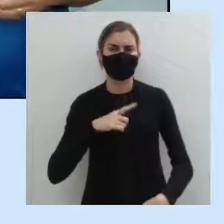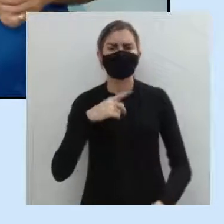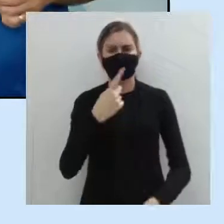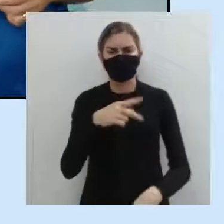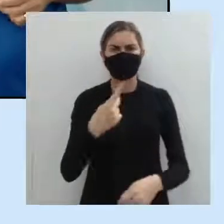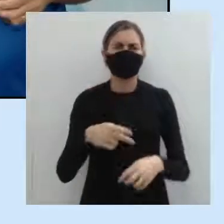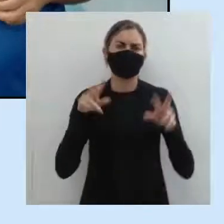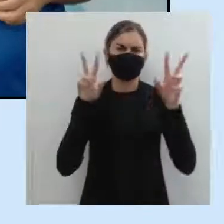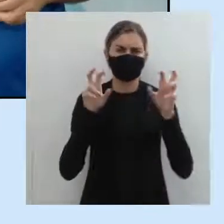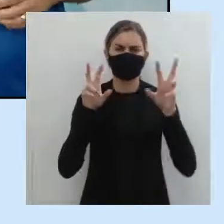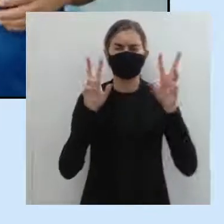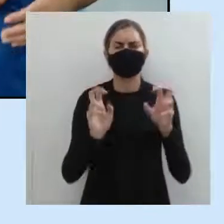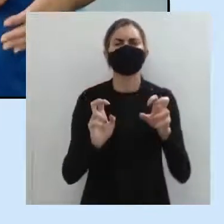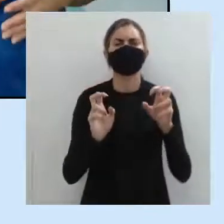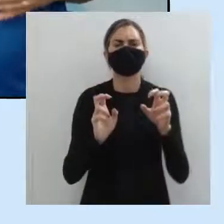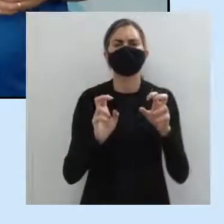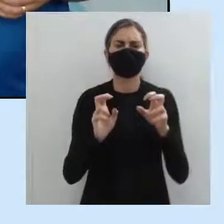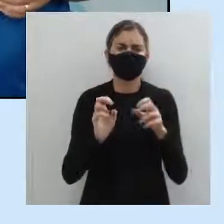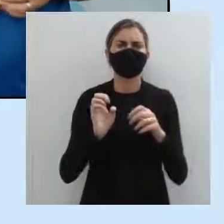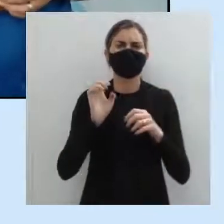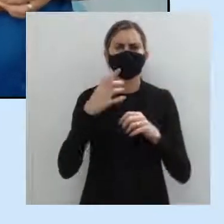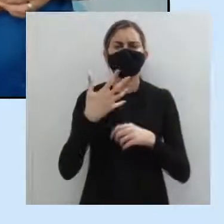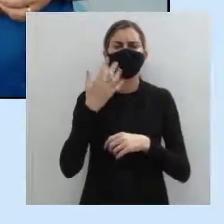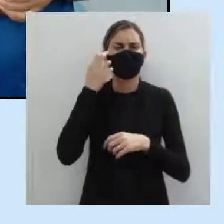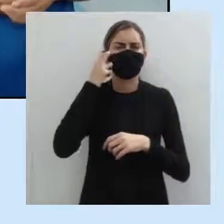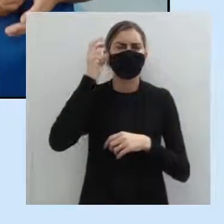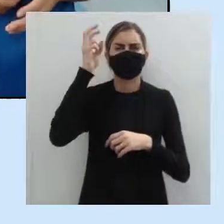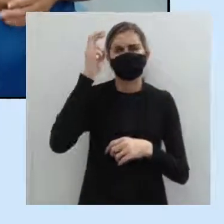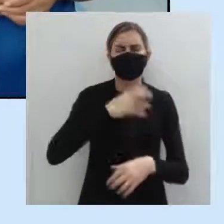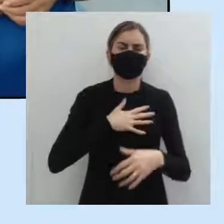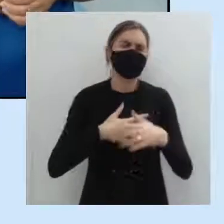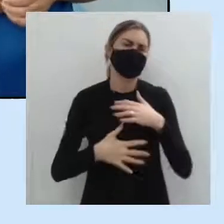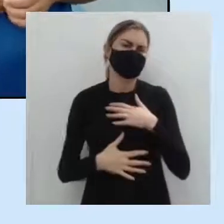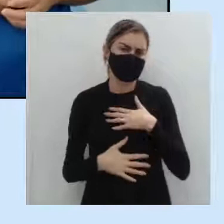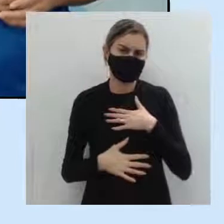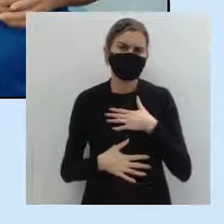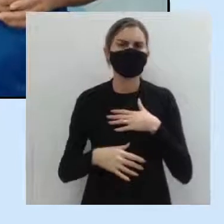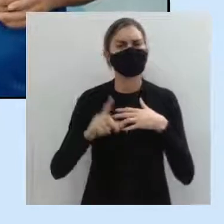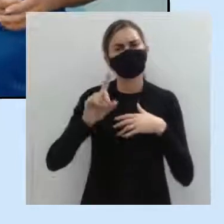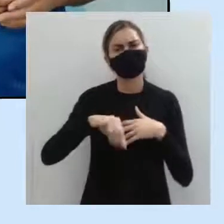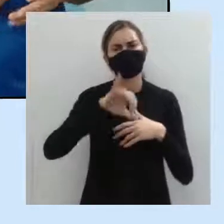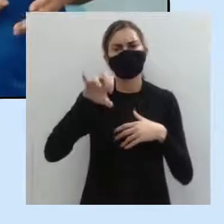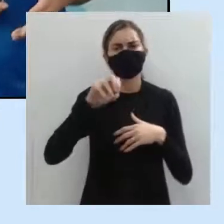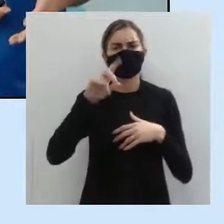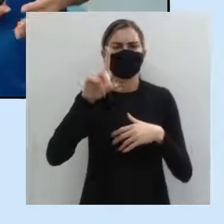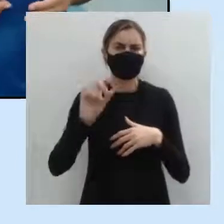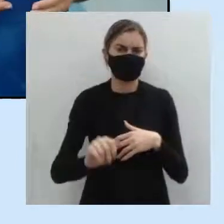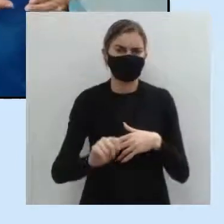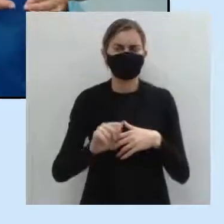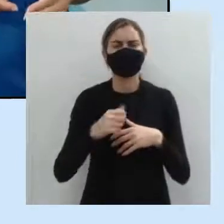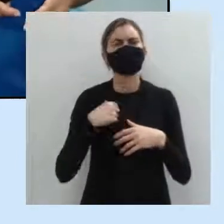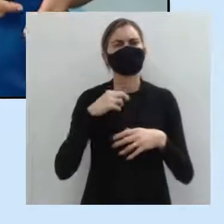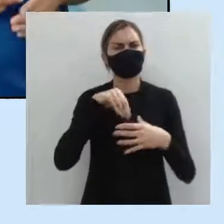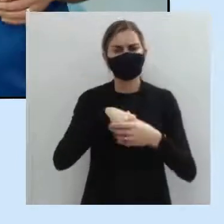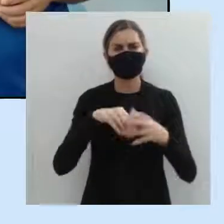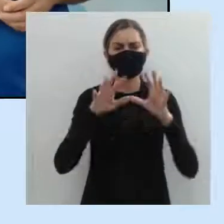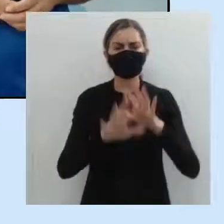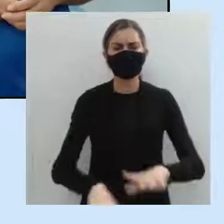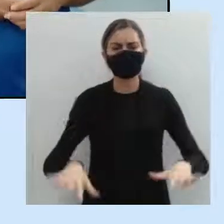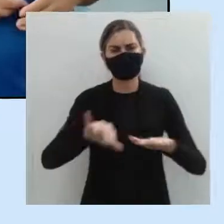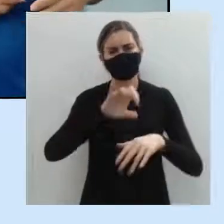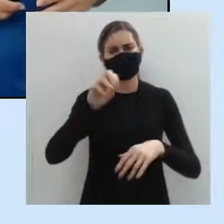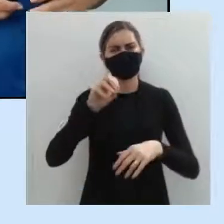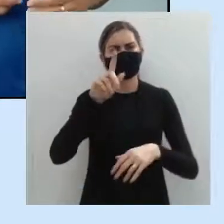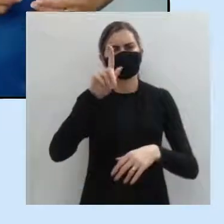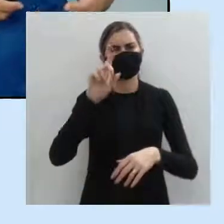esse grande tema aí e belo da cultura corporal, que é o jogo. A ginástica, dentro do universo do